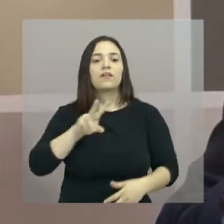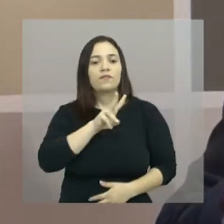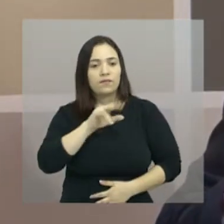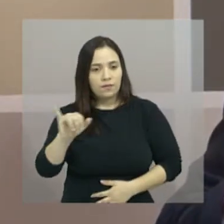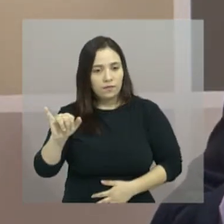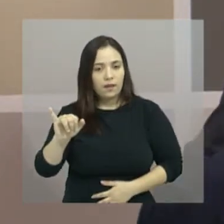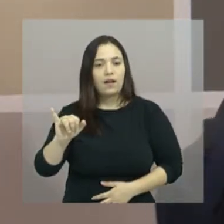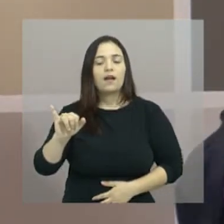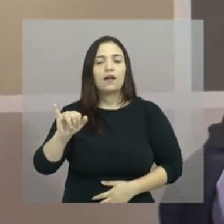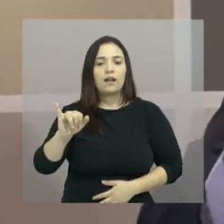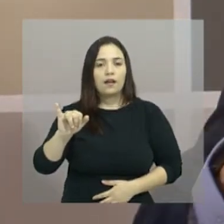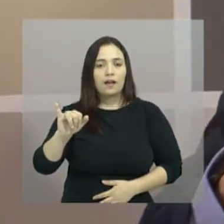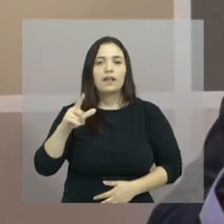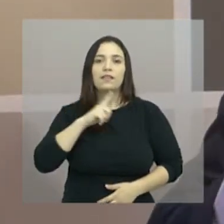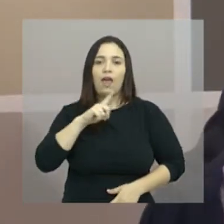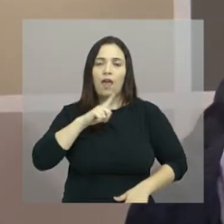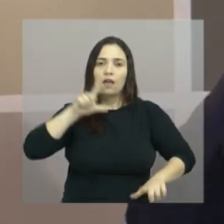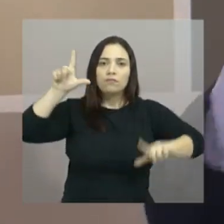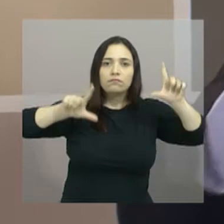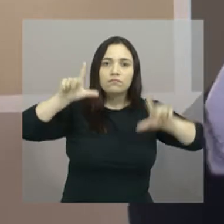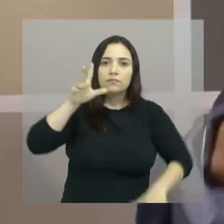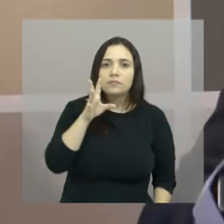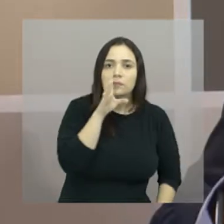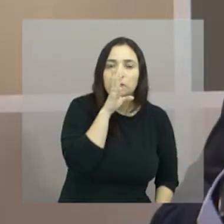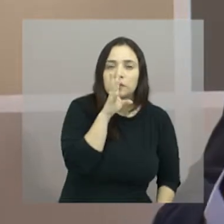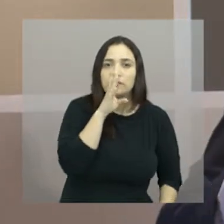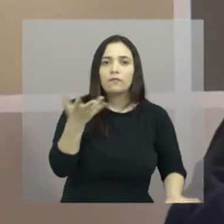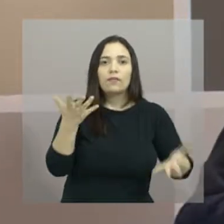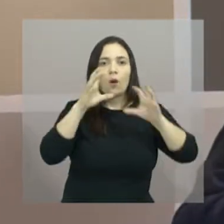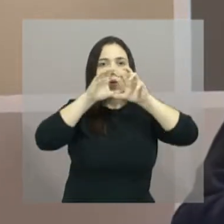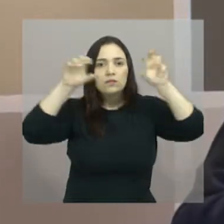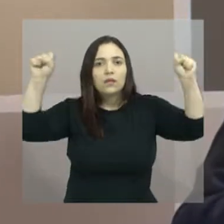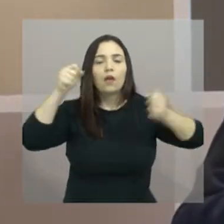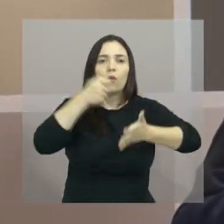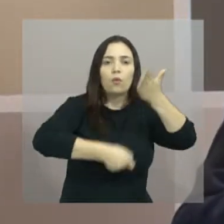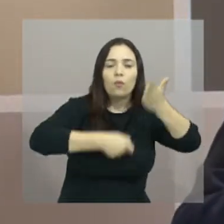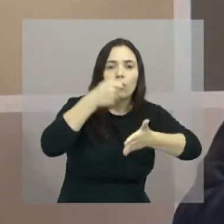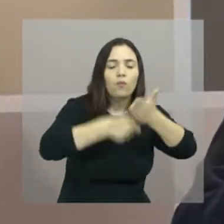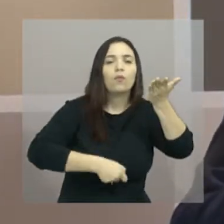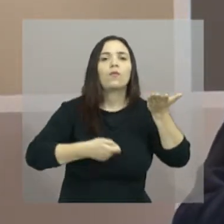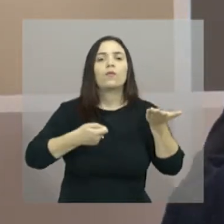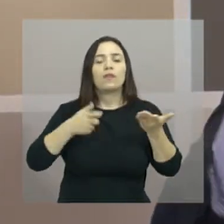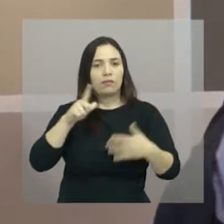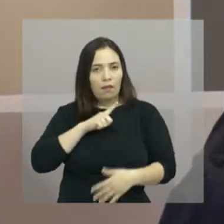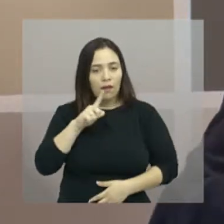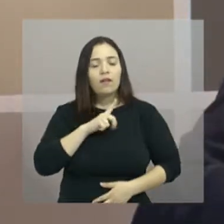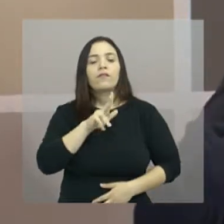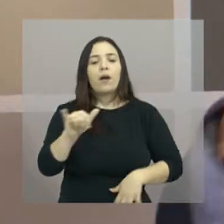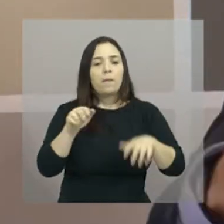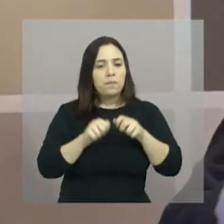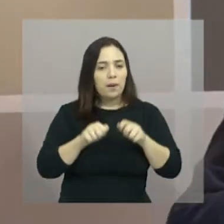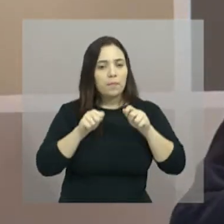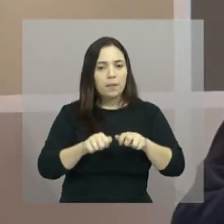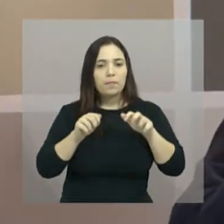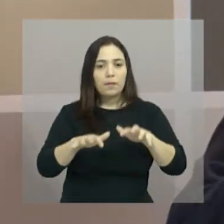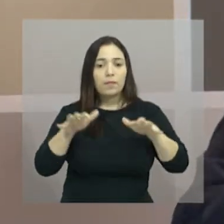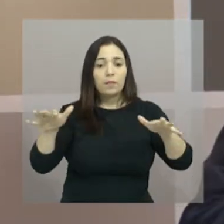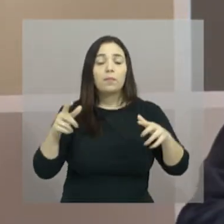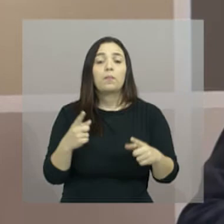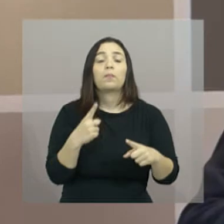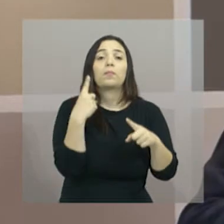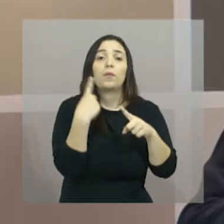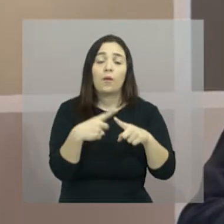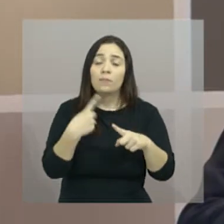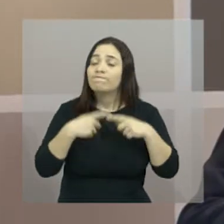atuação, está na mídia, está o conselho o tempo inteiro trabalhando. Ela diz assim, por que está aparecendo tanto? Porque tem